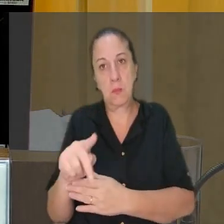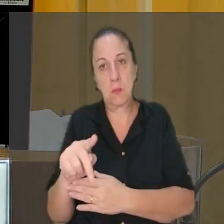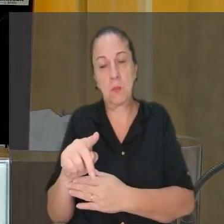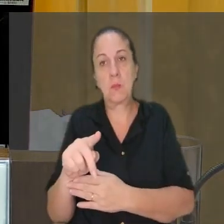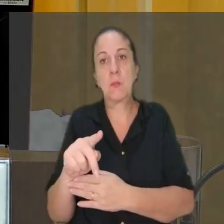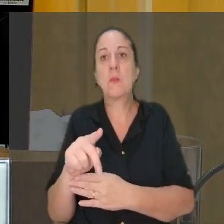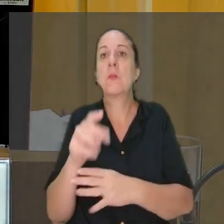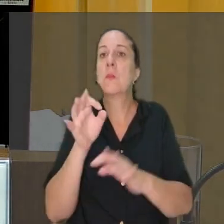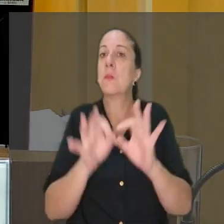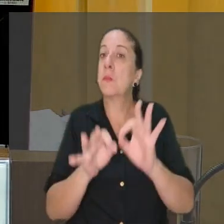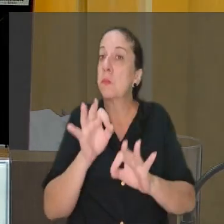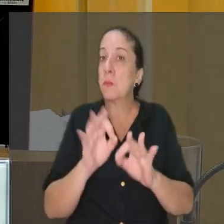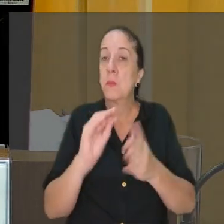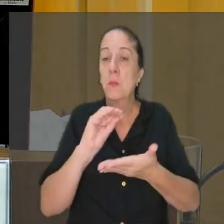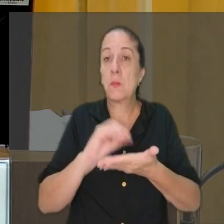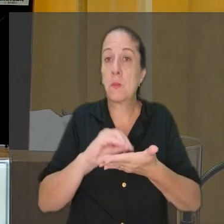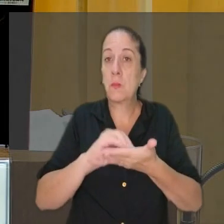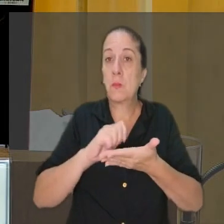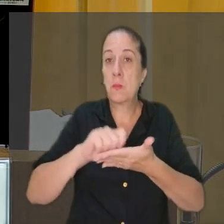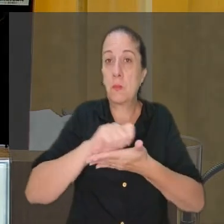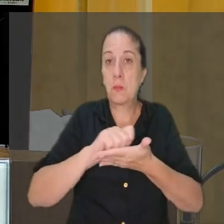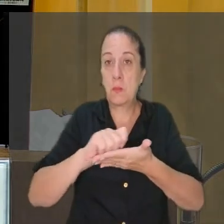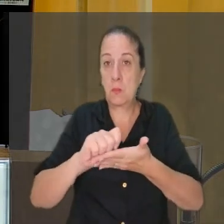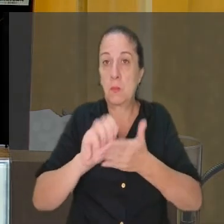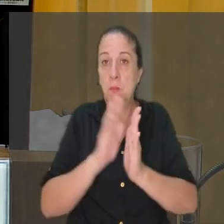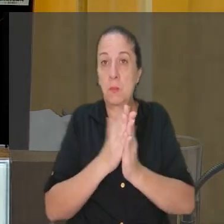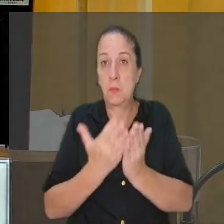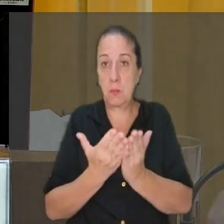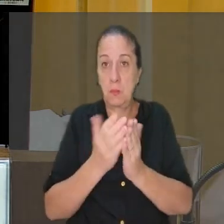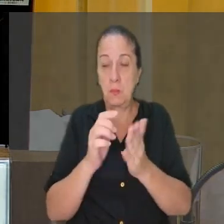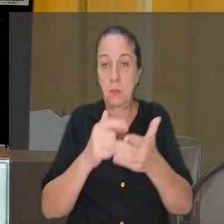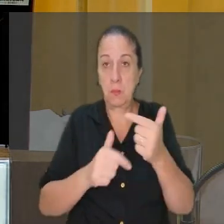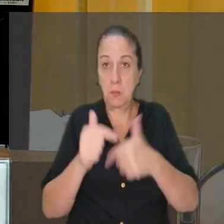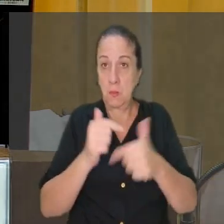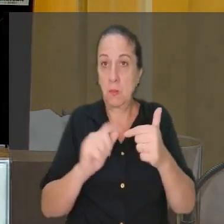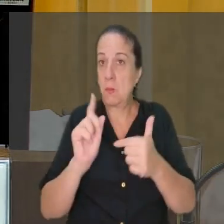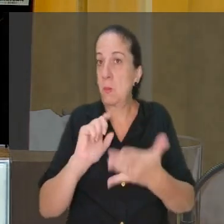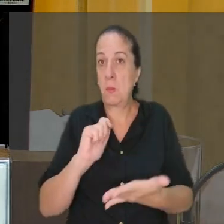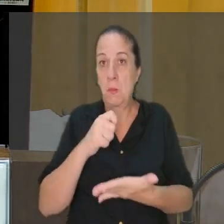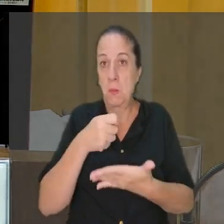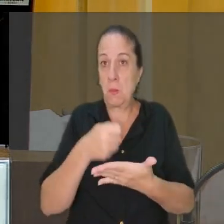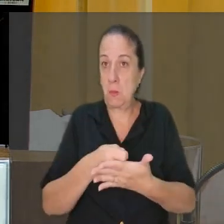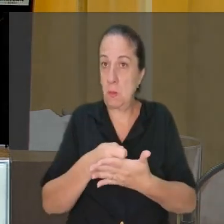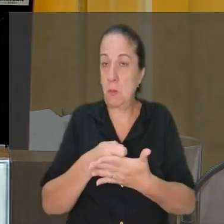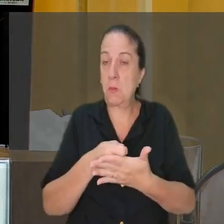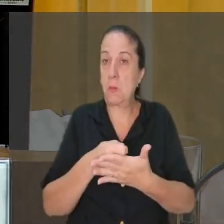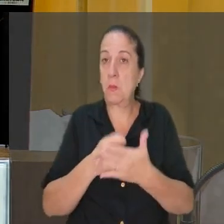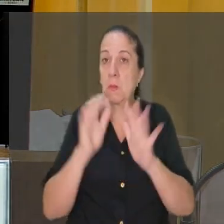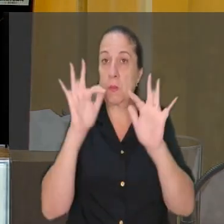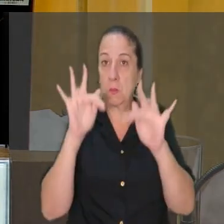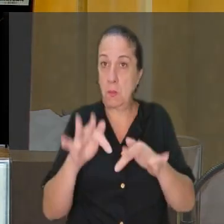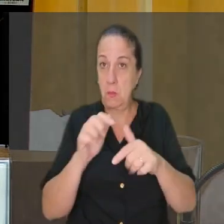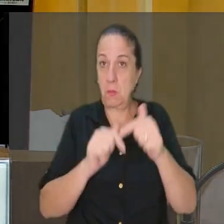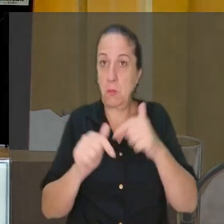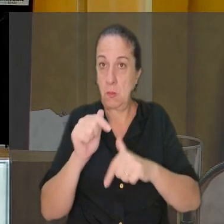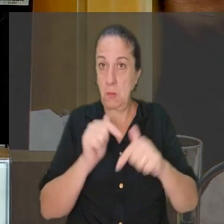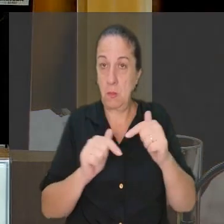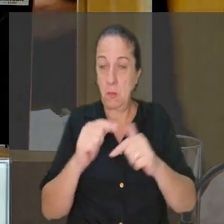a jurisprudência diz que a falta de registro na carteira de trabalho ou o não pagamento das verbas